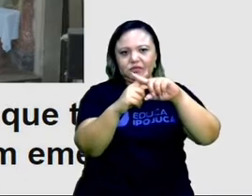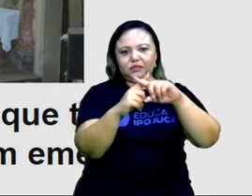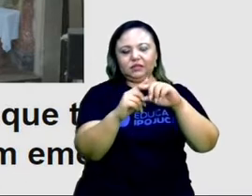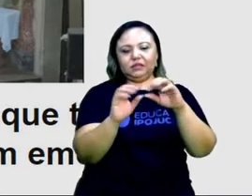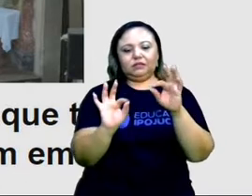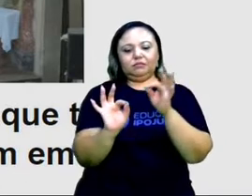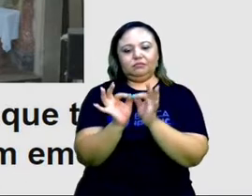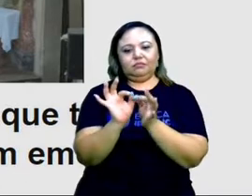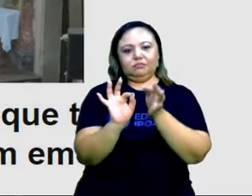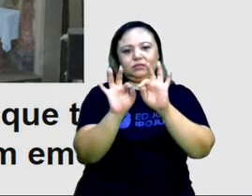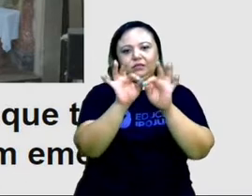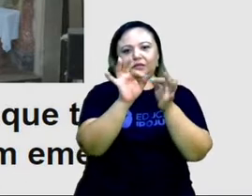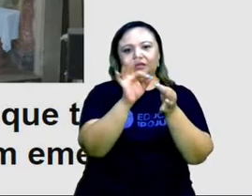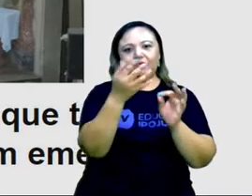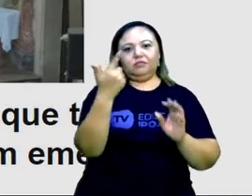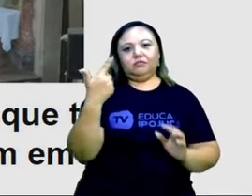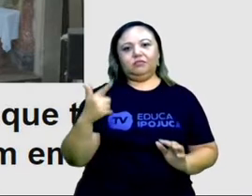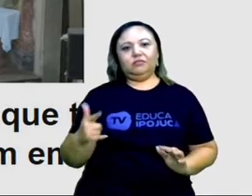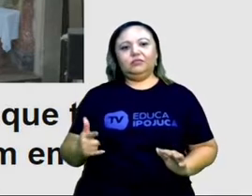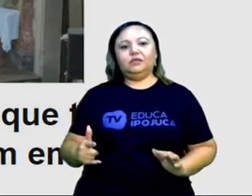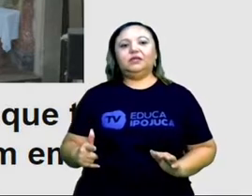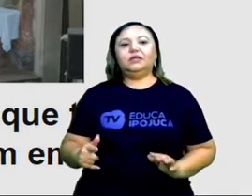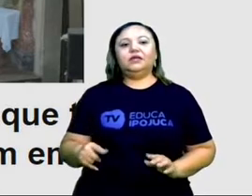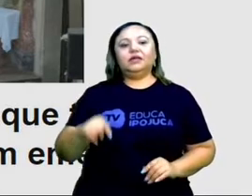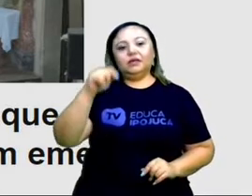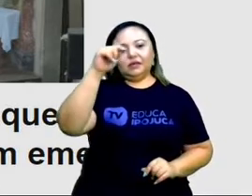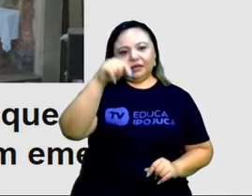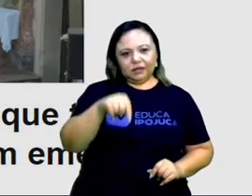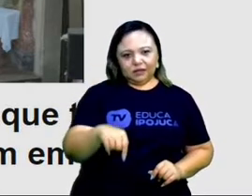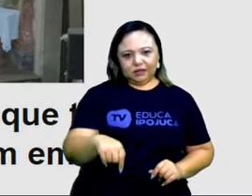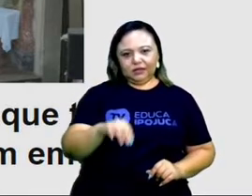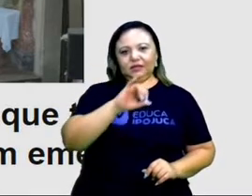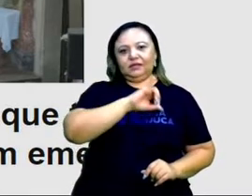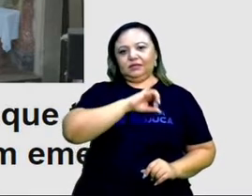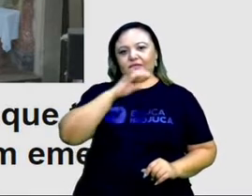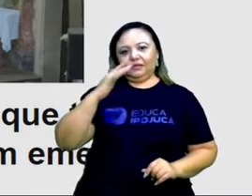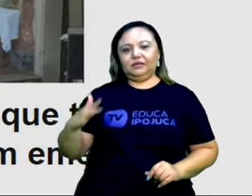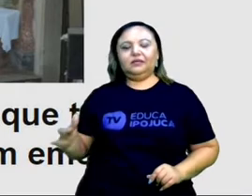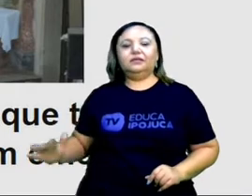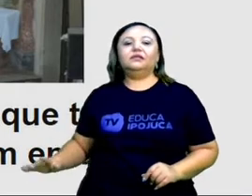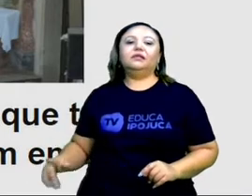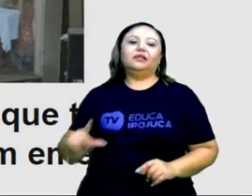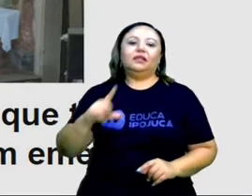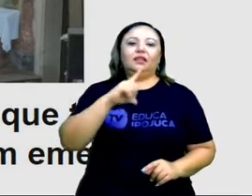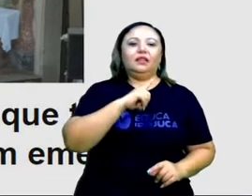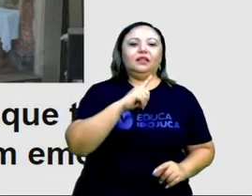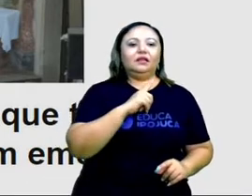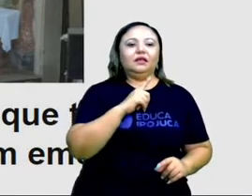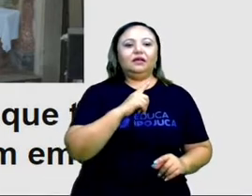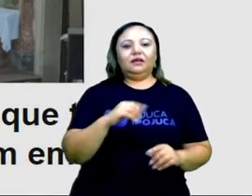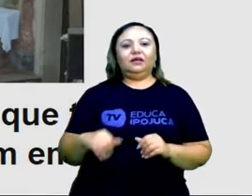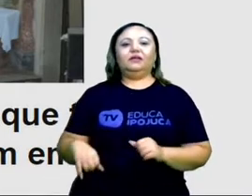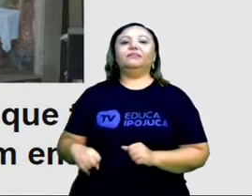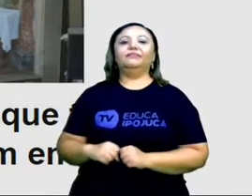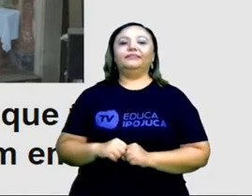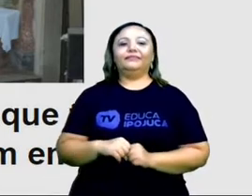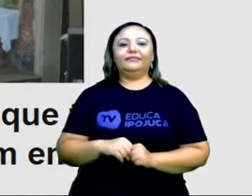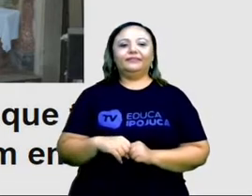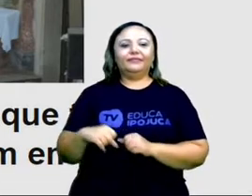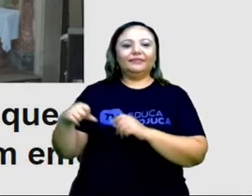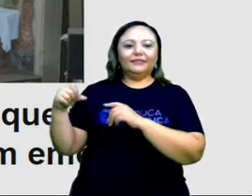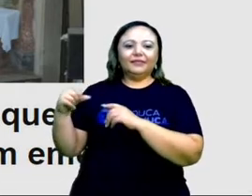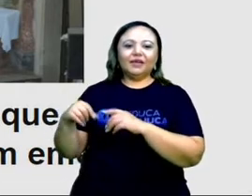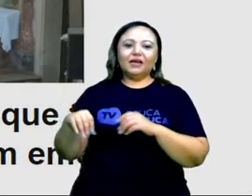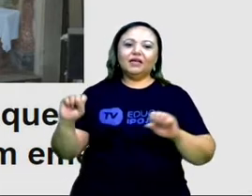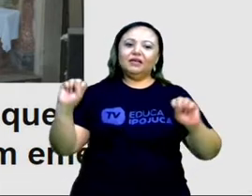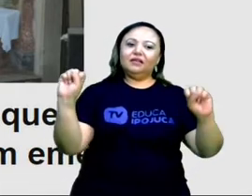Mas existe. E é aqui que Santo Cristo de Ipojuca abraça seus romeiros e